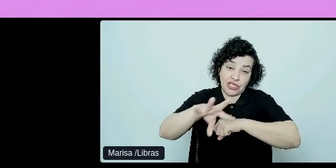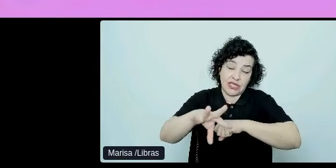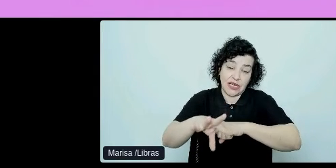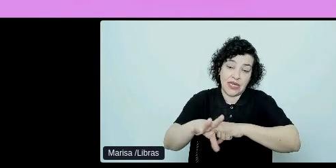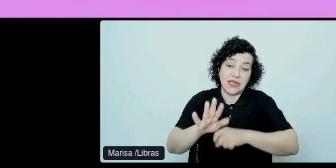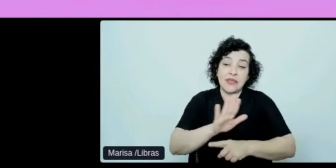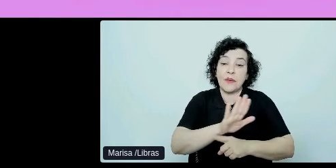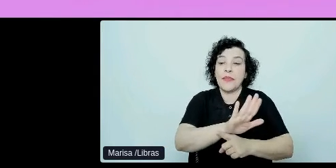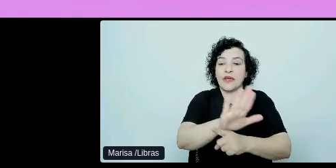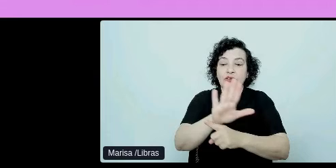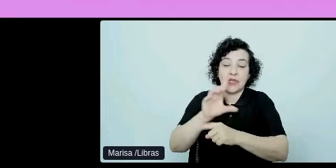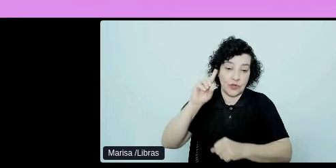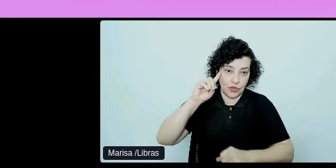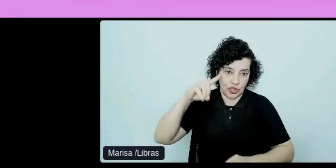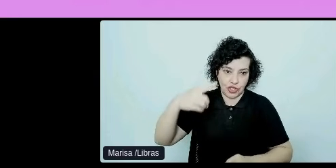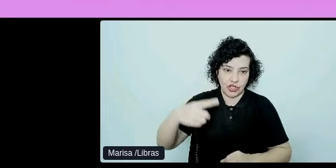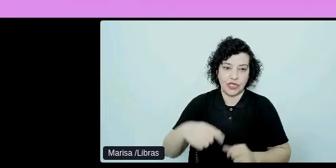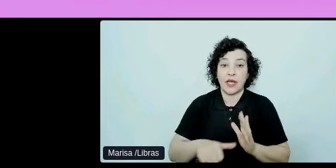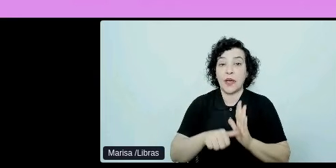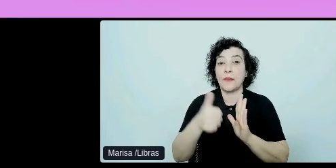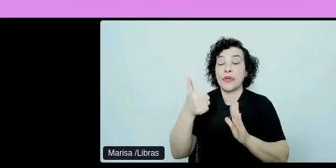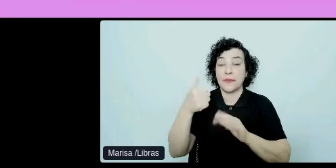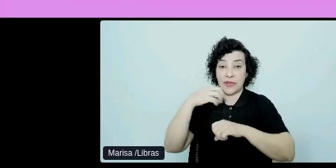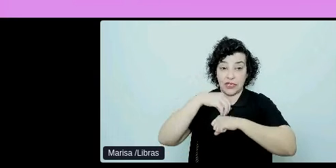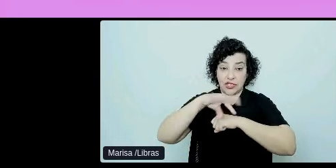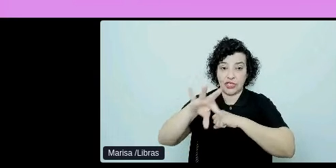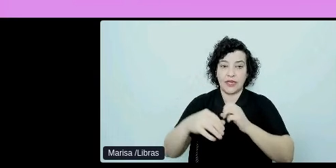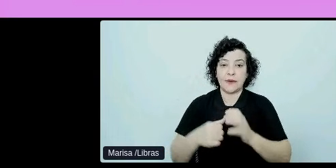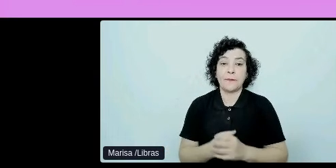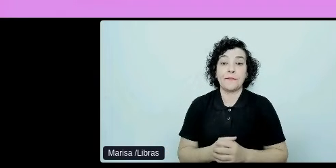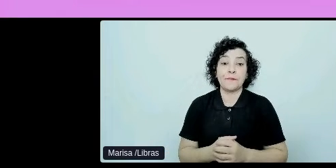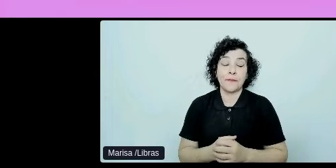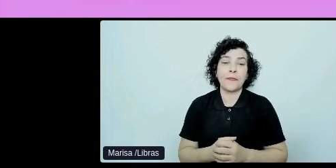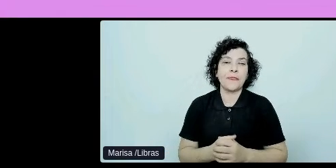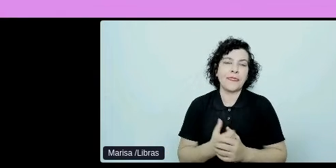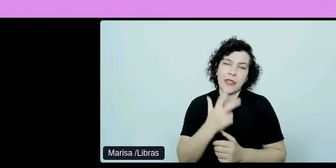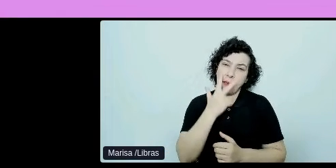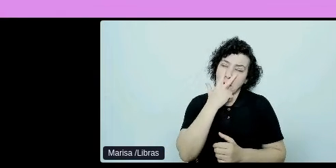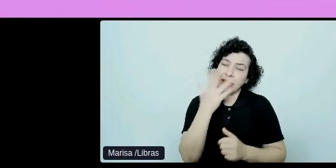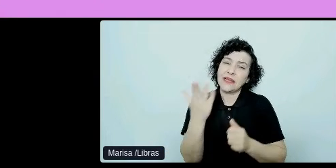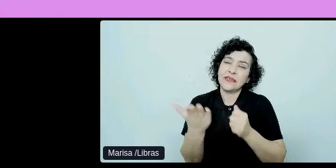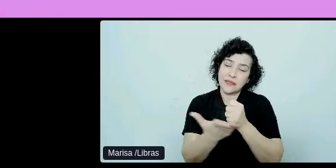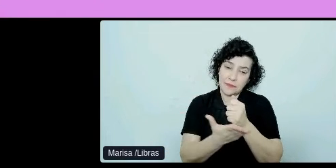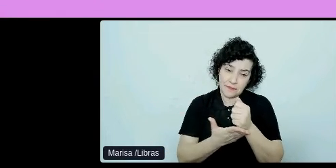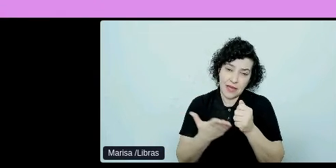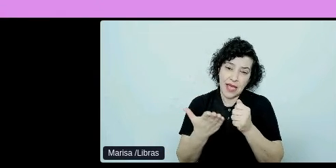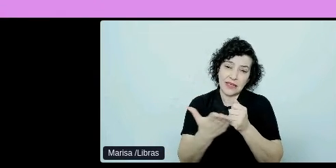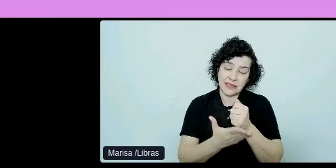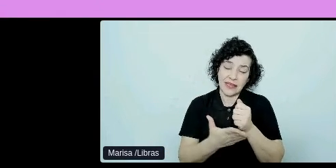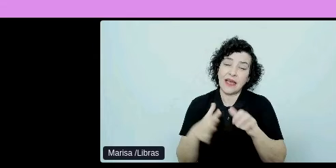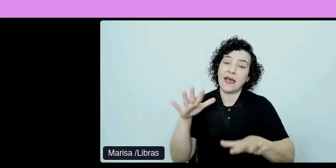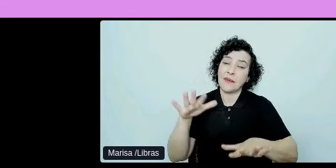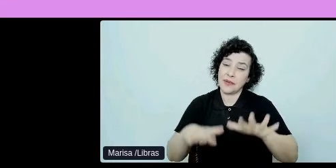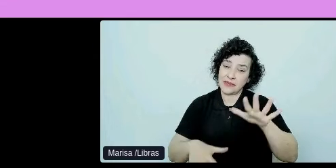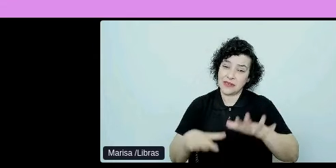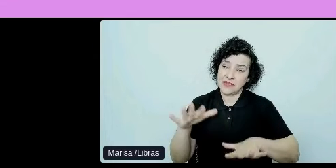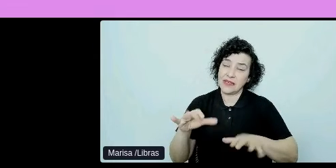para esse dia a dia? Primeira dica. É uma situação que parece básica, mas que às vezes afeta